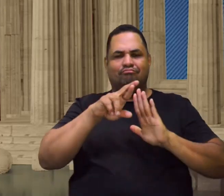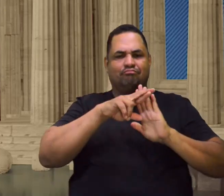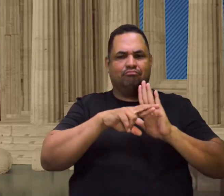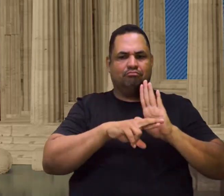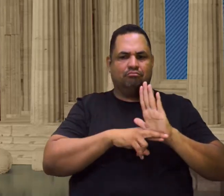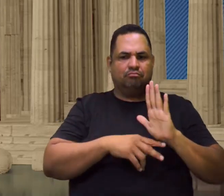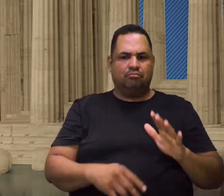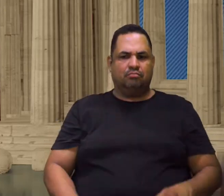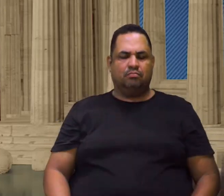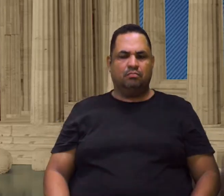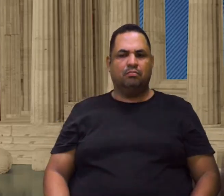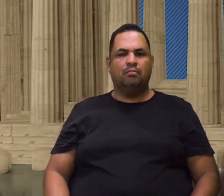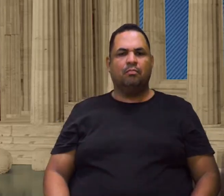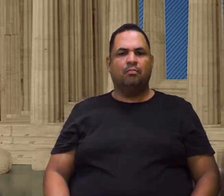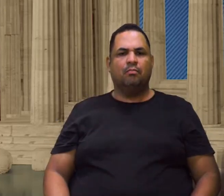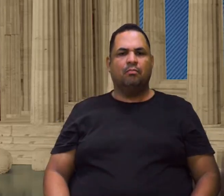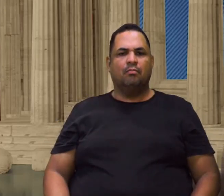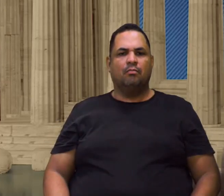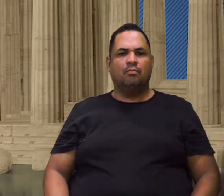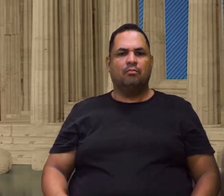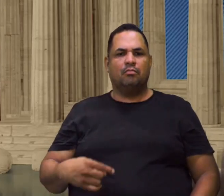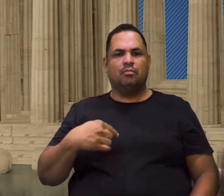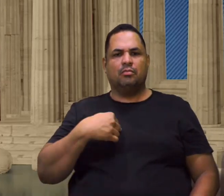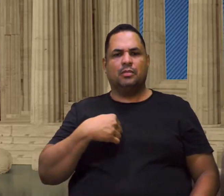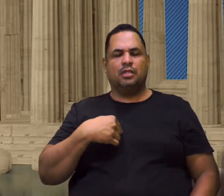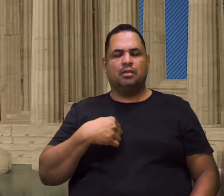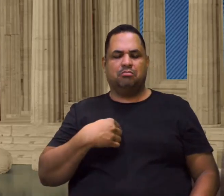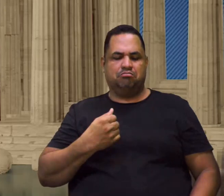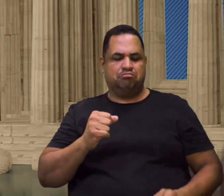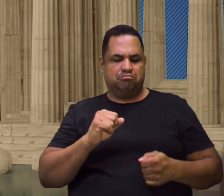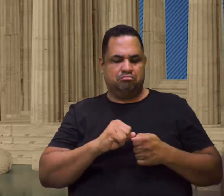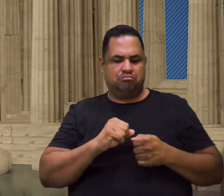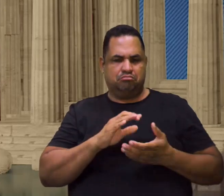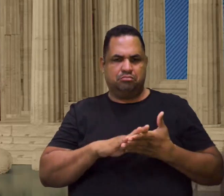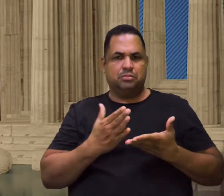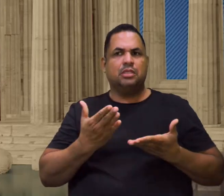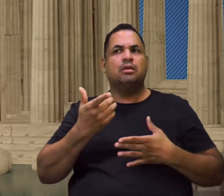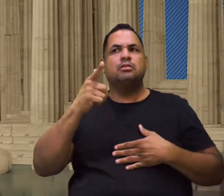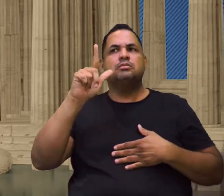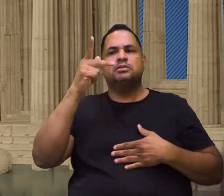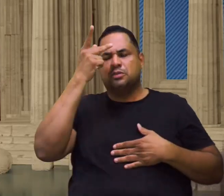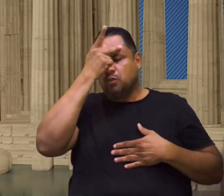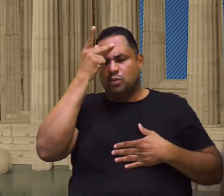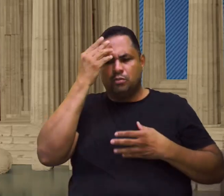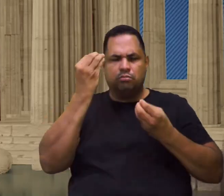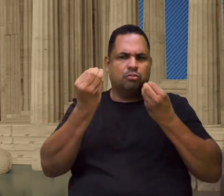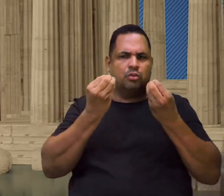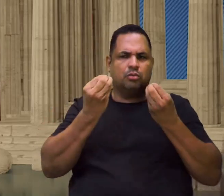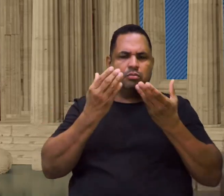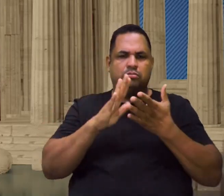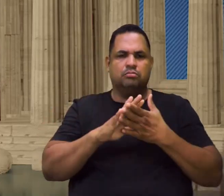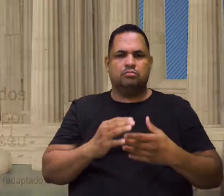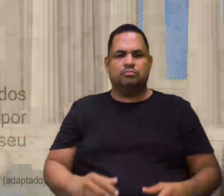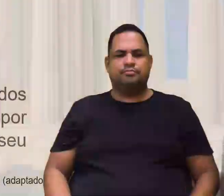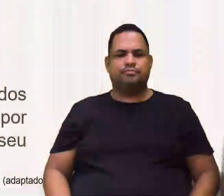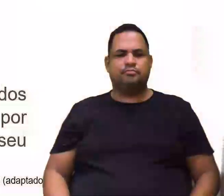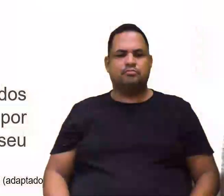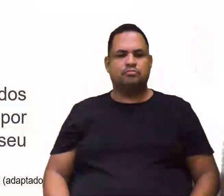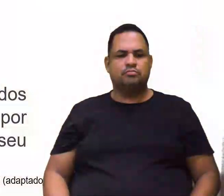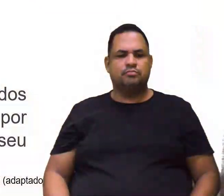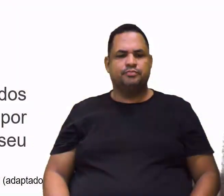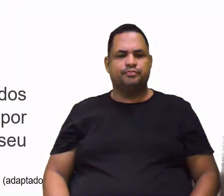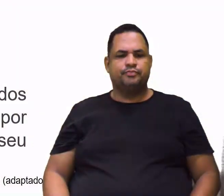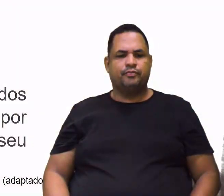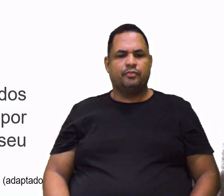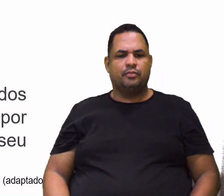sentido. Eu que tenho que fazer minhas coisas e pronto, e o próximo? Não tem isso? Continuando, vamos lá, olha aí. Bem